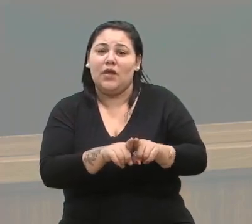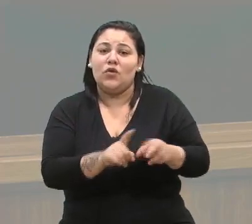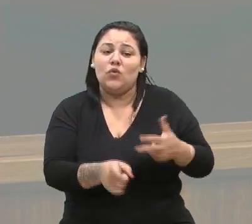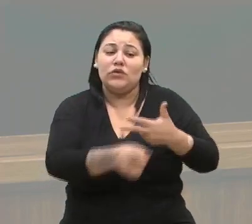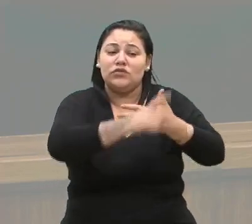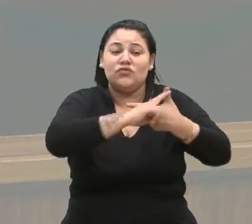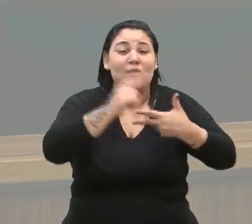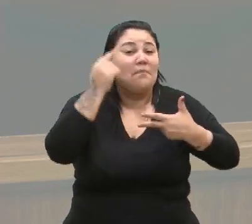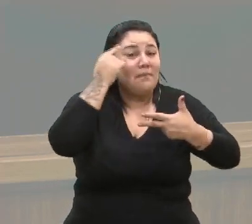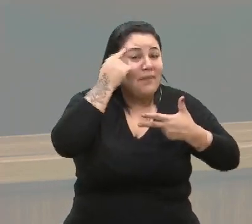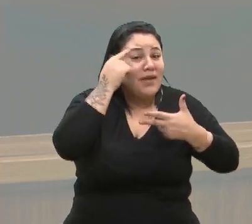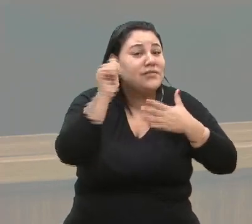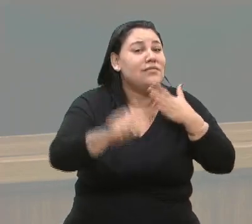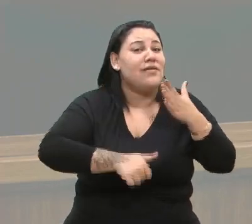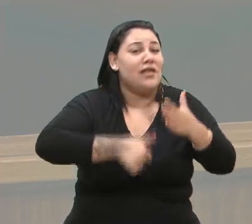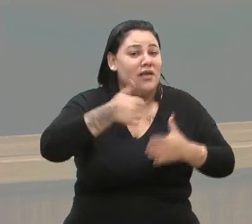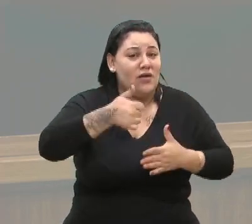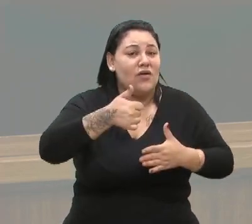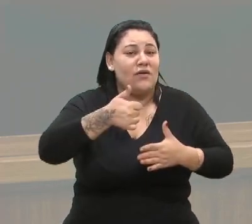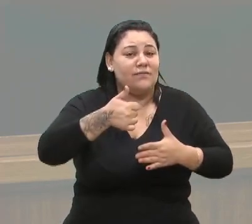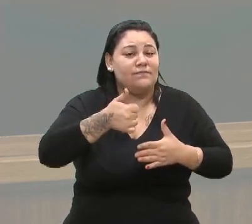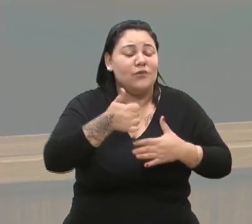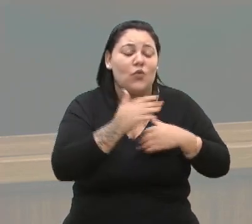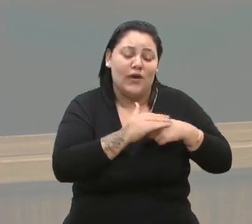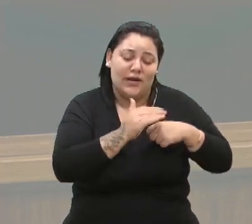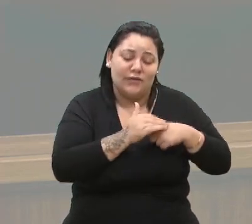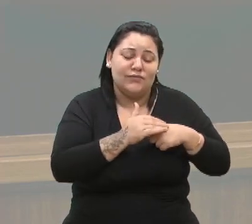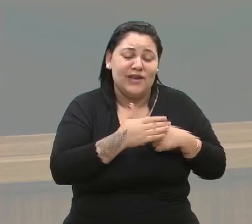Executivo pense carinhosamente, eu sei que